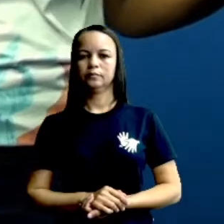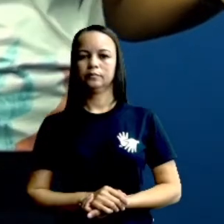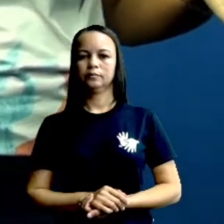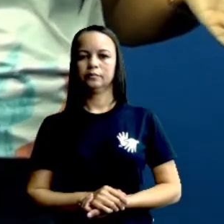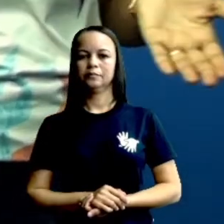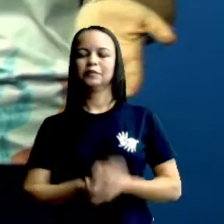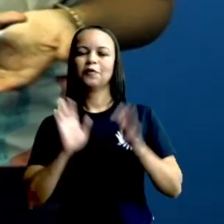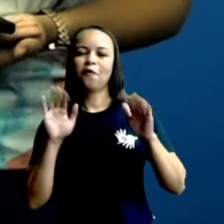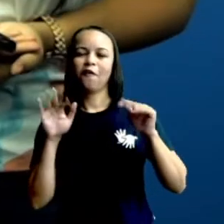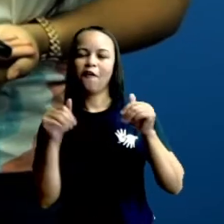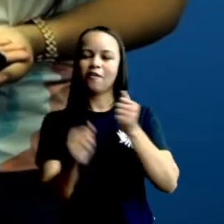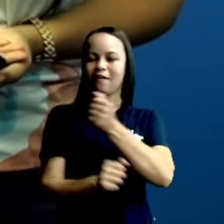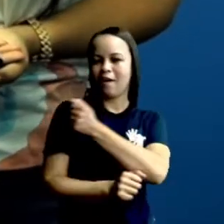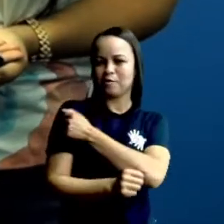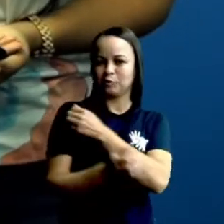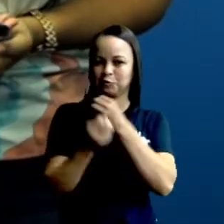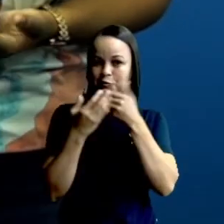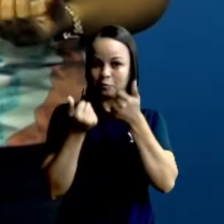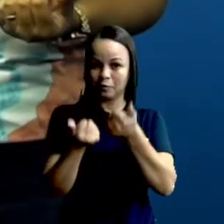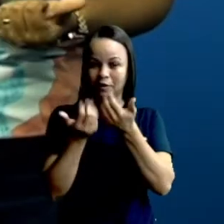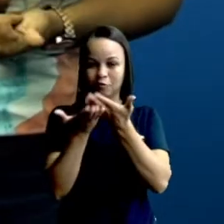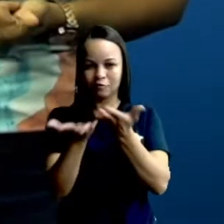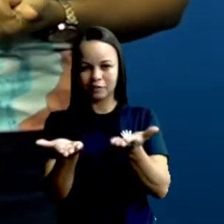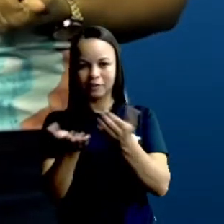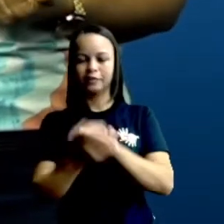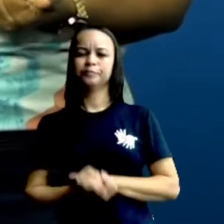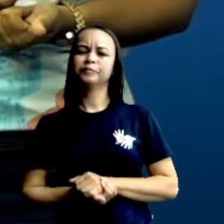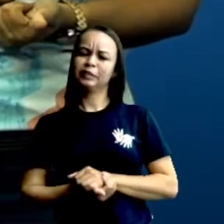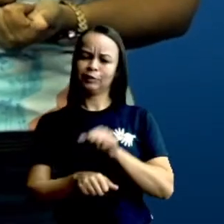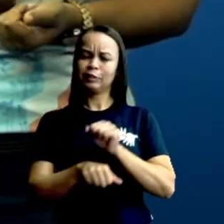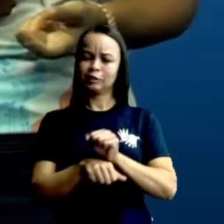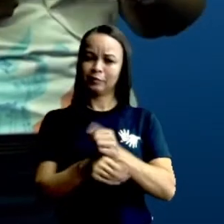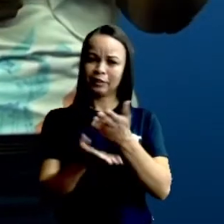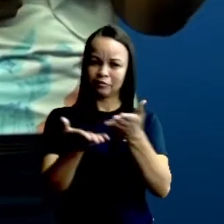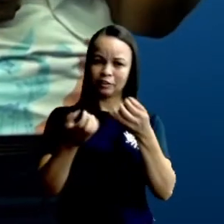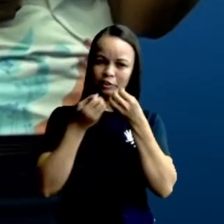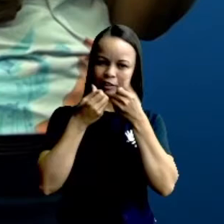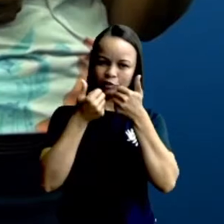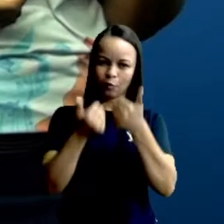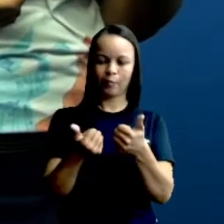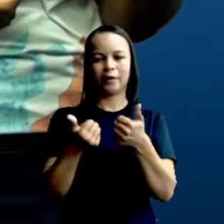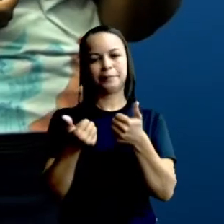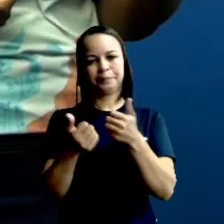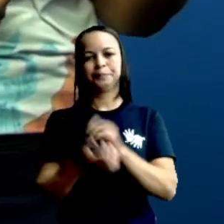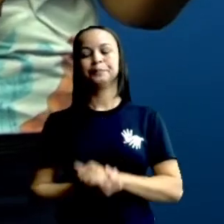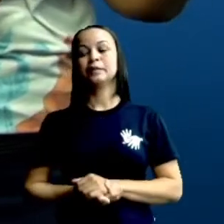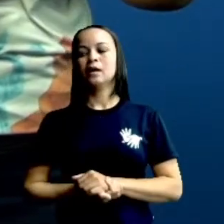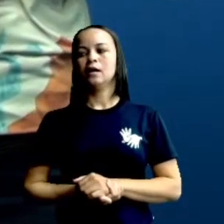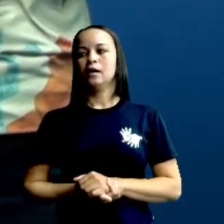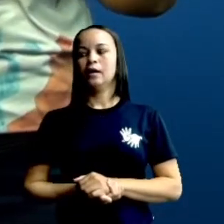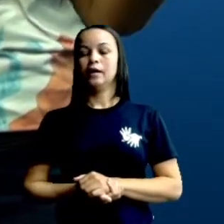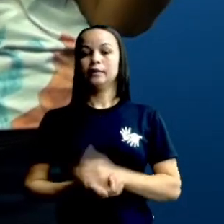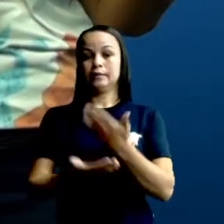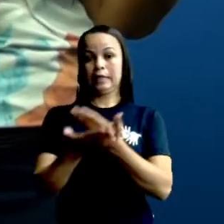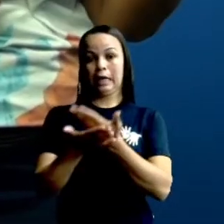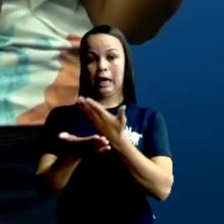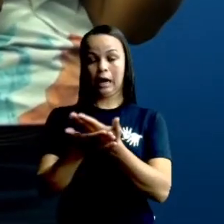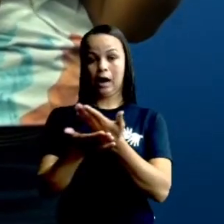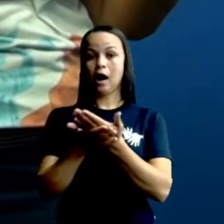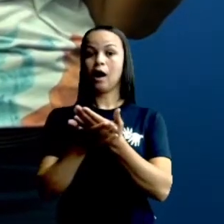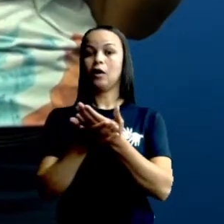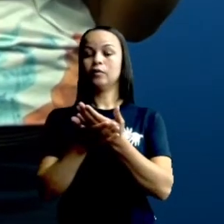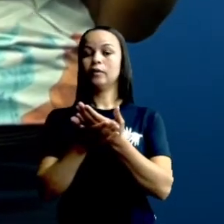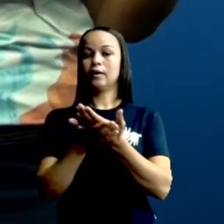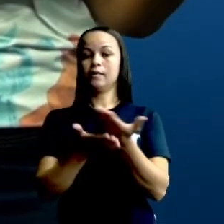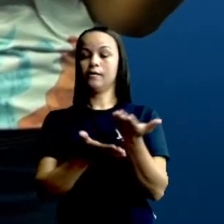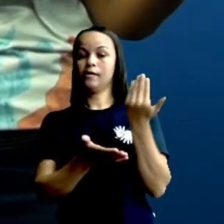Olá, meus amores, tudo bem com vocês? Eu espero que sim. Na aula anterior, a gente fez uma revisão,